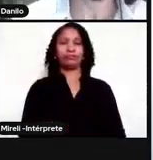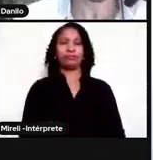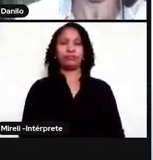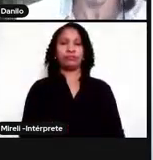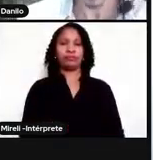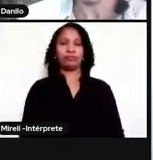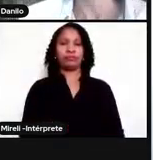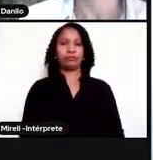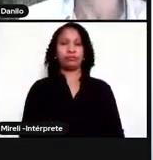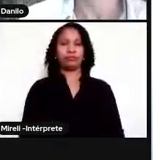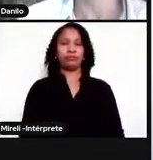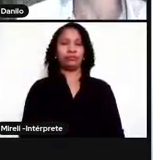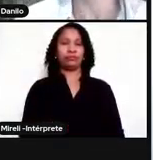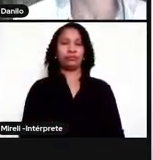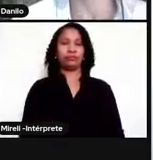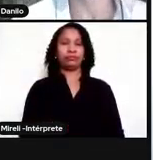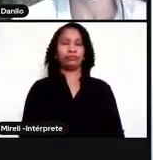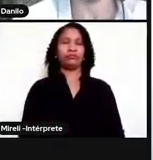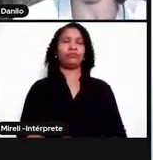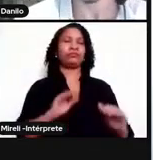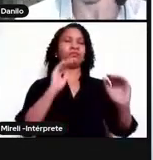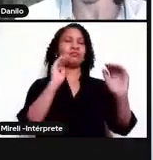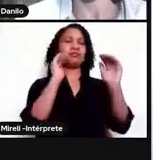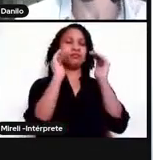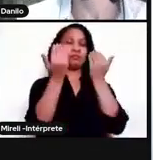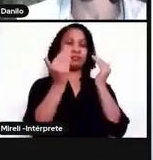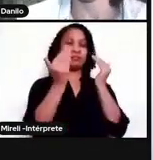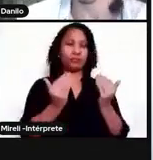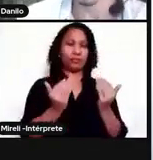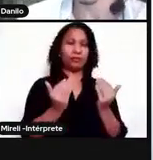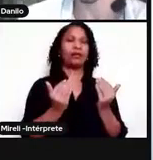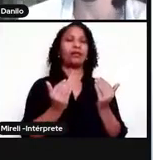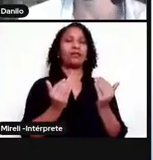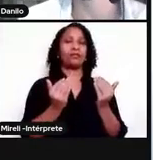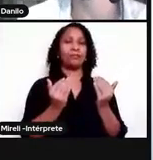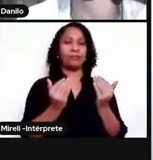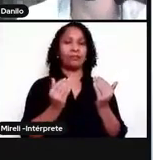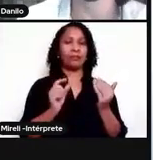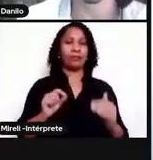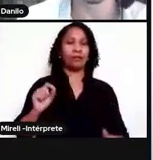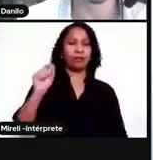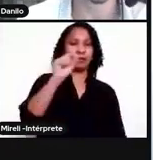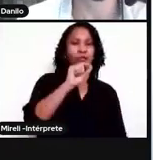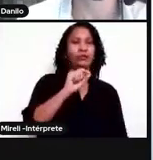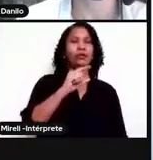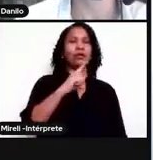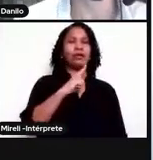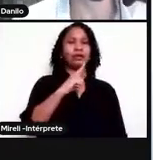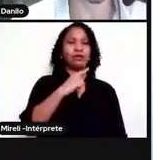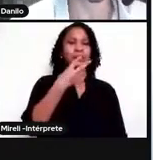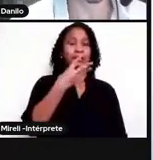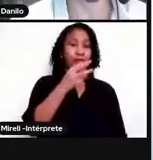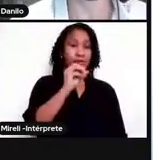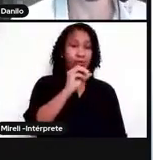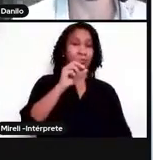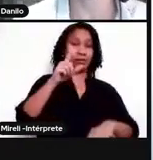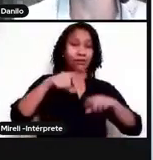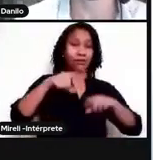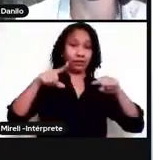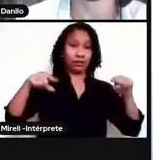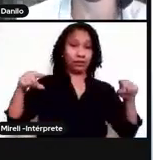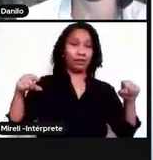Foi feita uma análise de componentes principais com as 30 variáveis preditoras para analisar, no